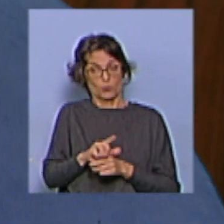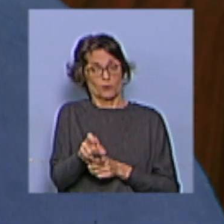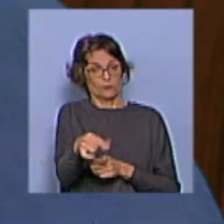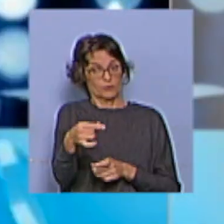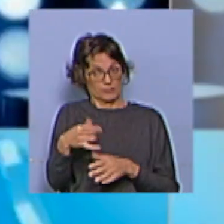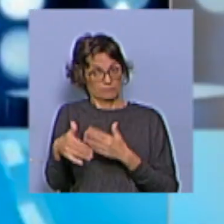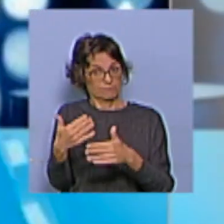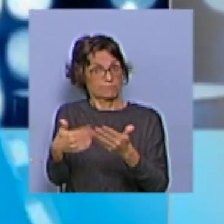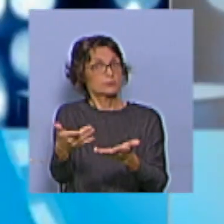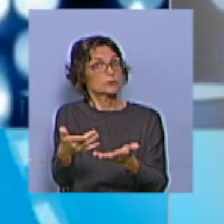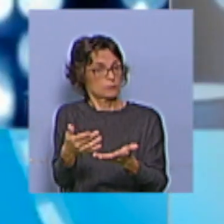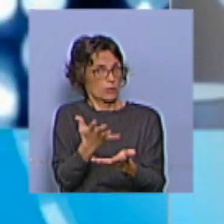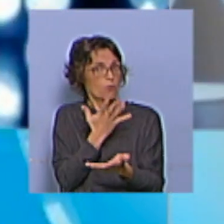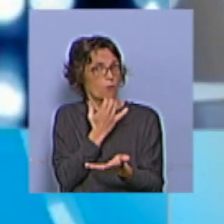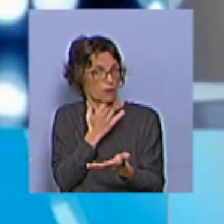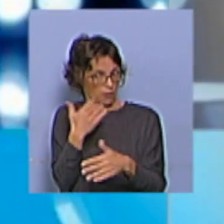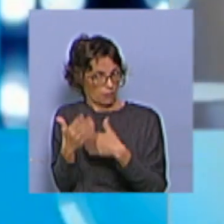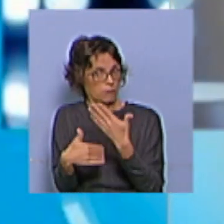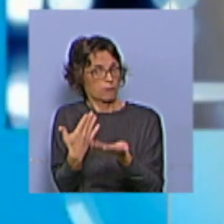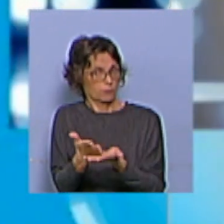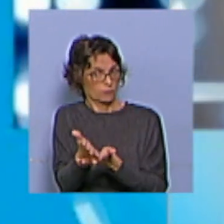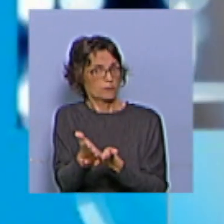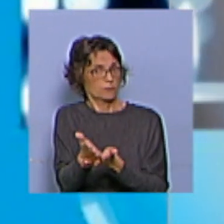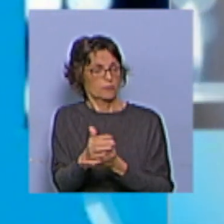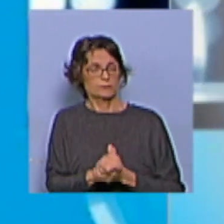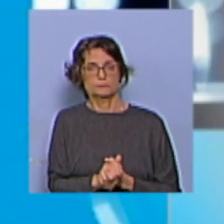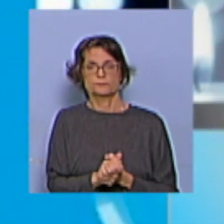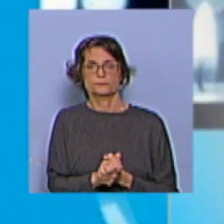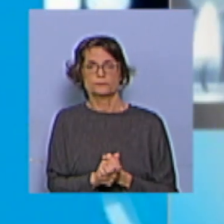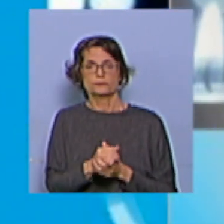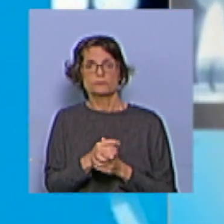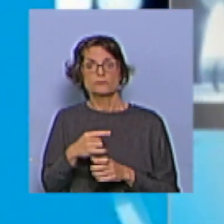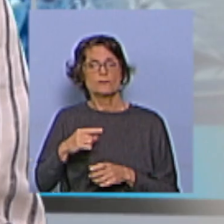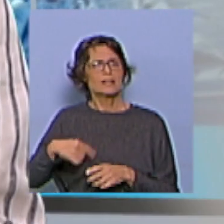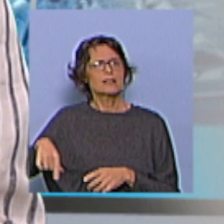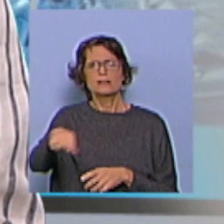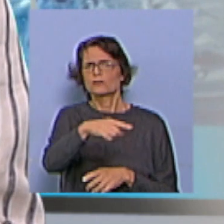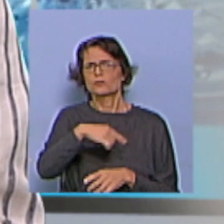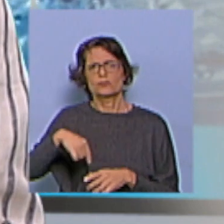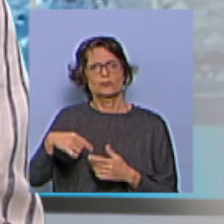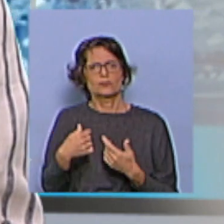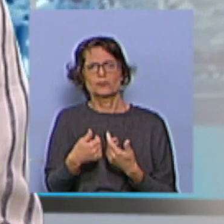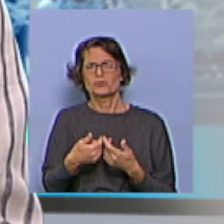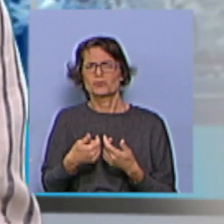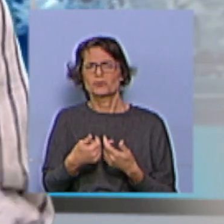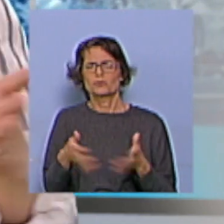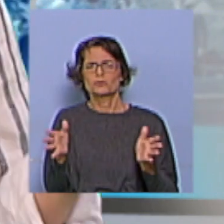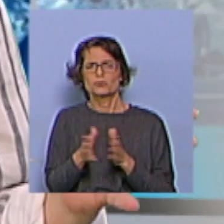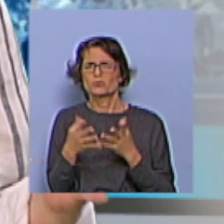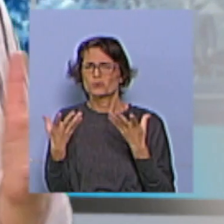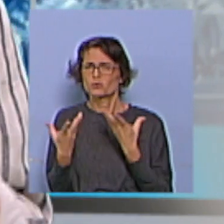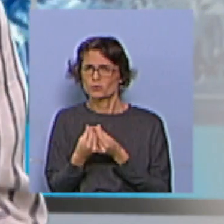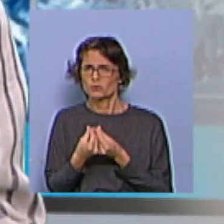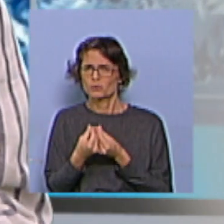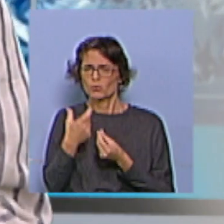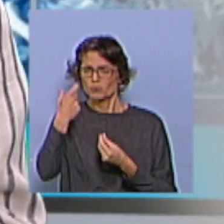que ter cautelas e continuar com essas cautelas, não é? Infelizmente, têm que continuar. E todos somos o corpo de Cristo, ou seja, também não esquecer que nós